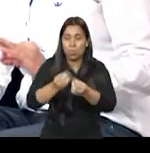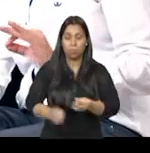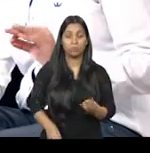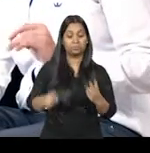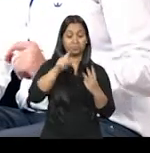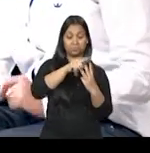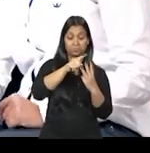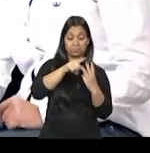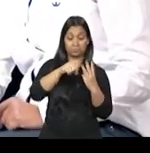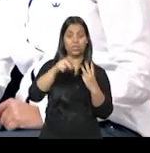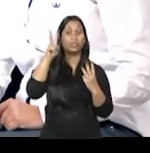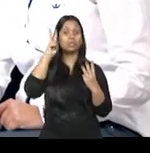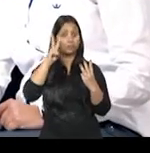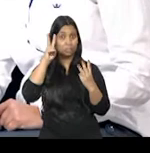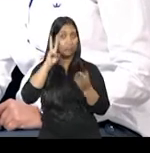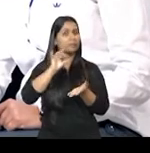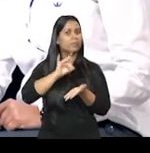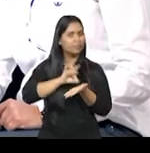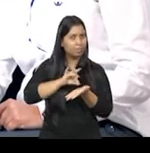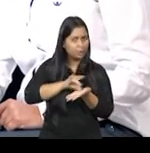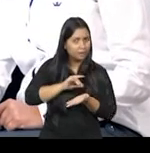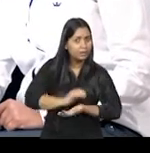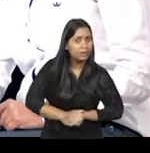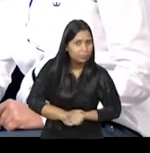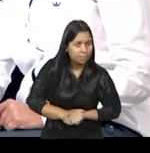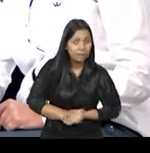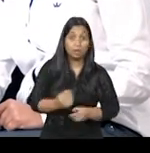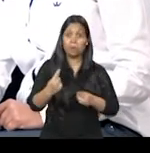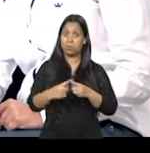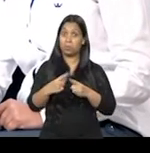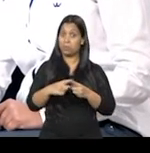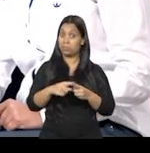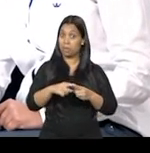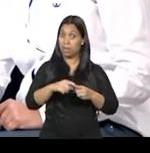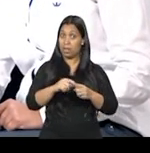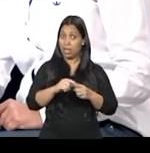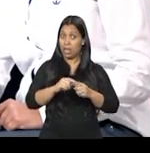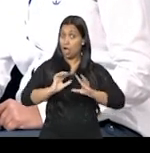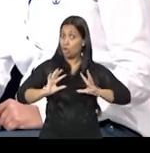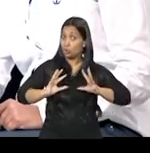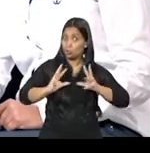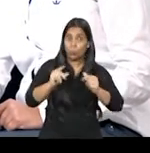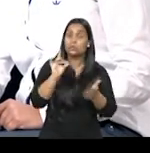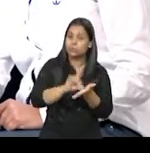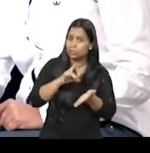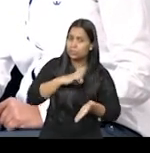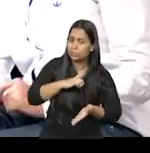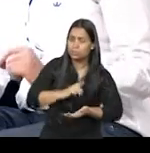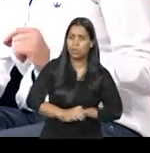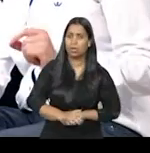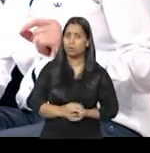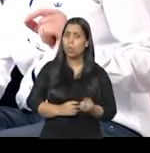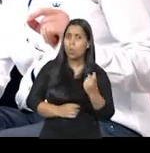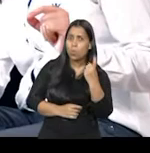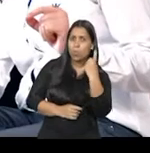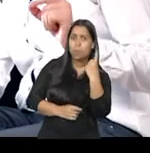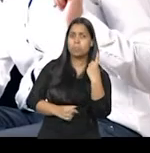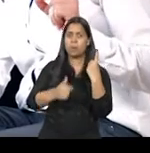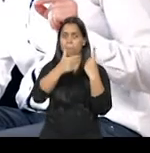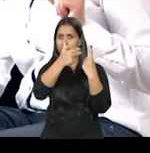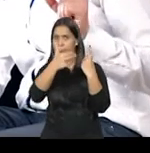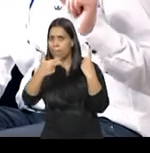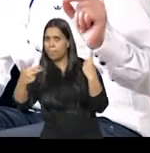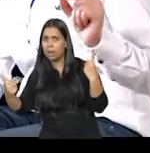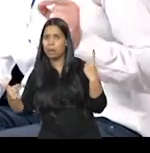menos 3 histórias verdadeiras, porque nenhuma delas mente a outra. Embora uma única, seriam 1001